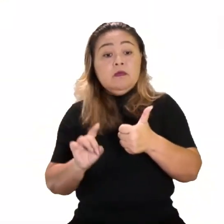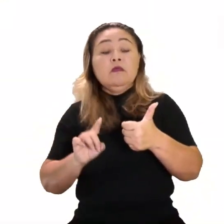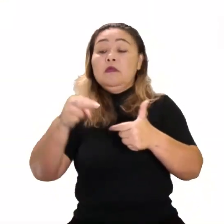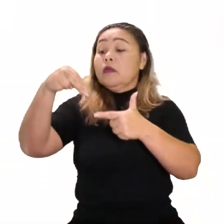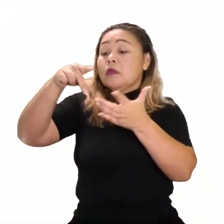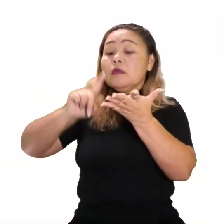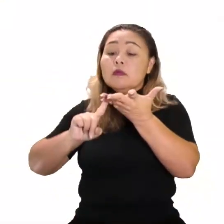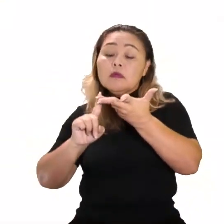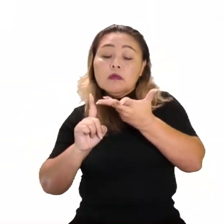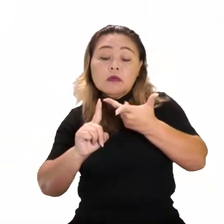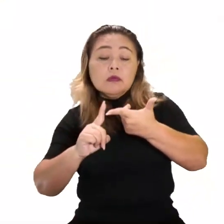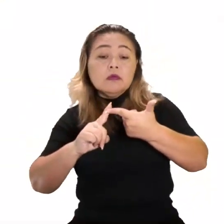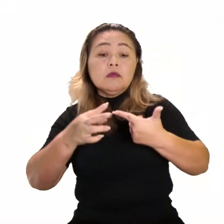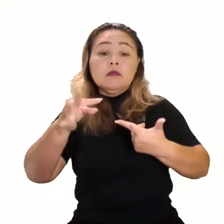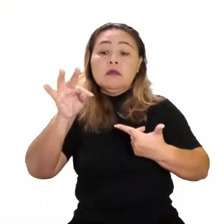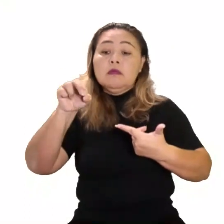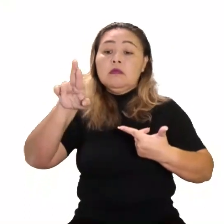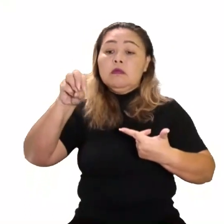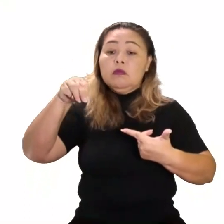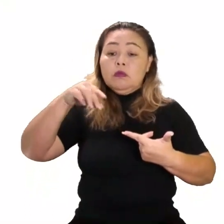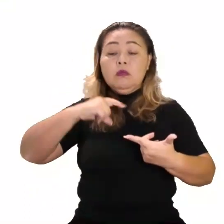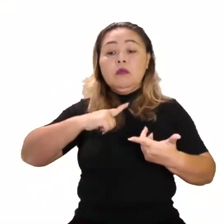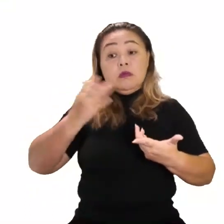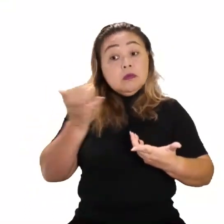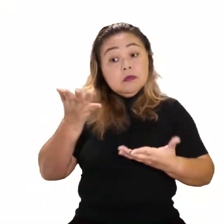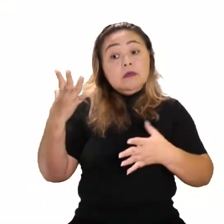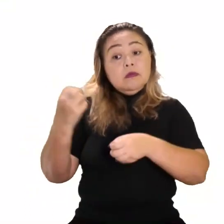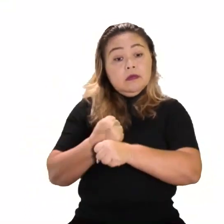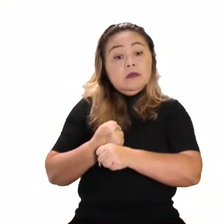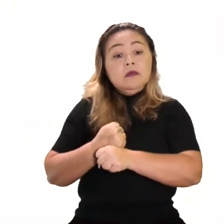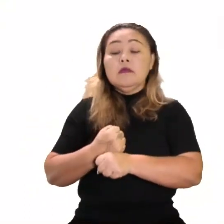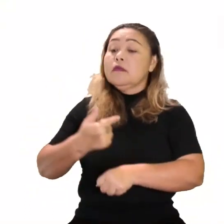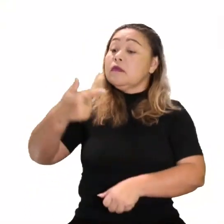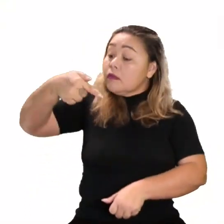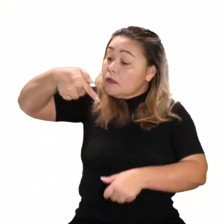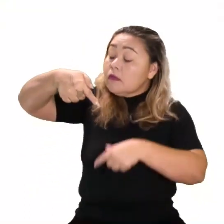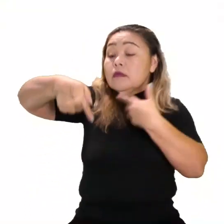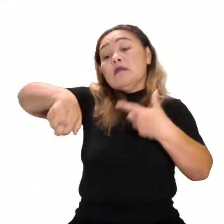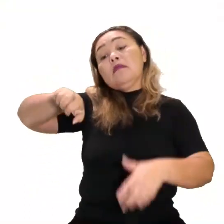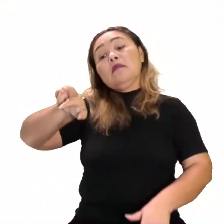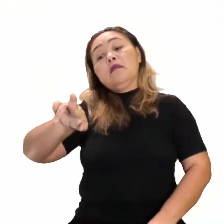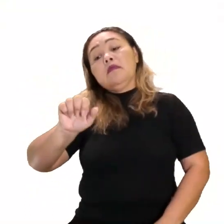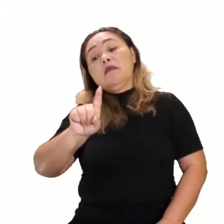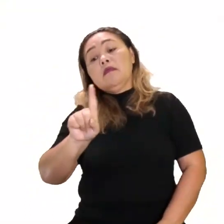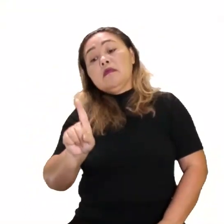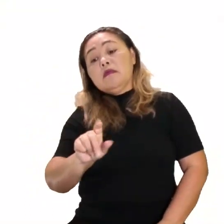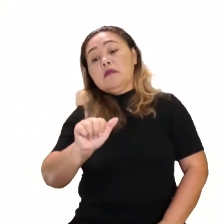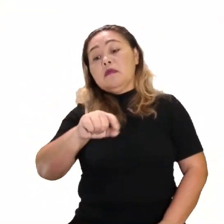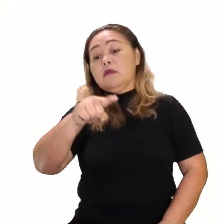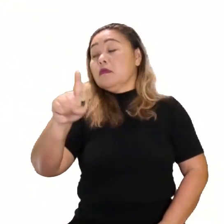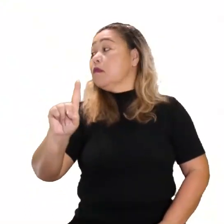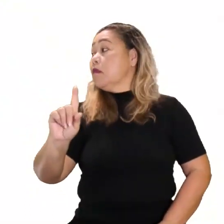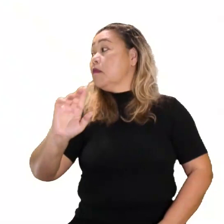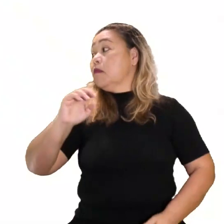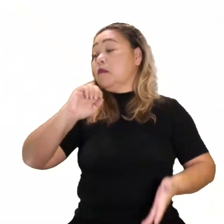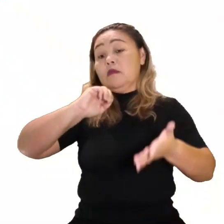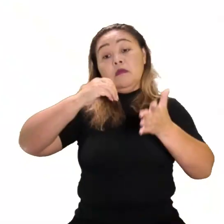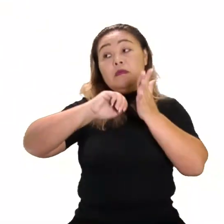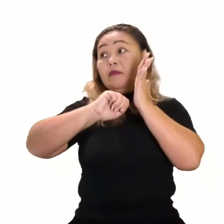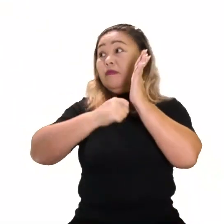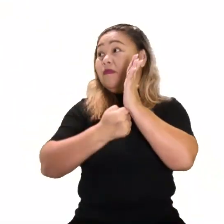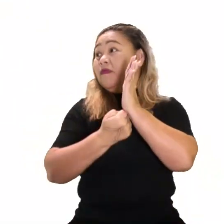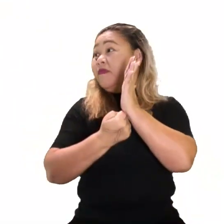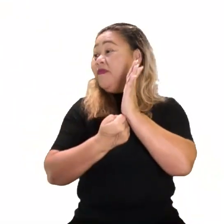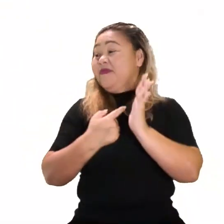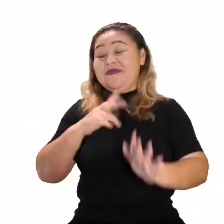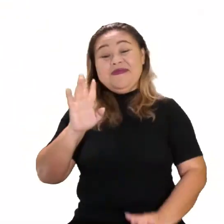o N é a quantidade de termos que eu quero somar e o nosso Q é a razão. Não tem mistério.